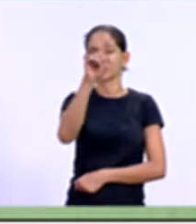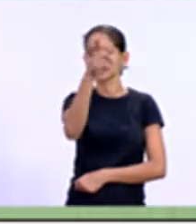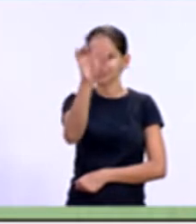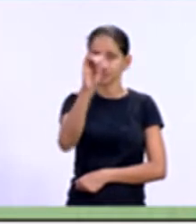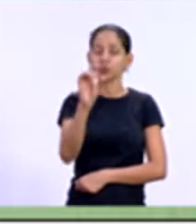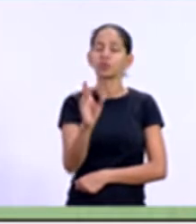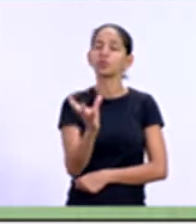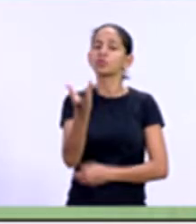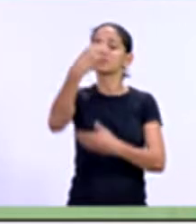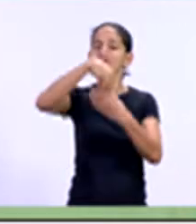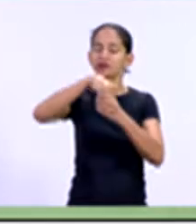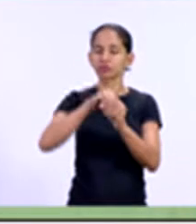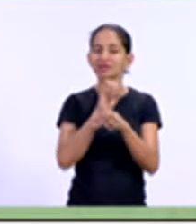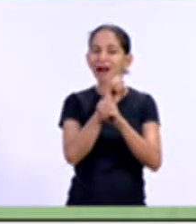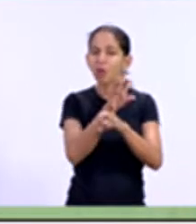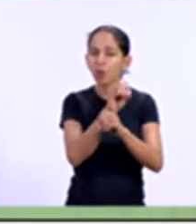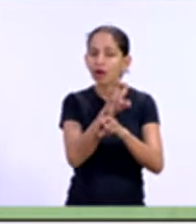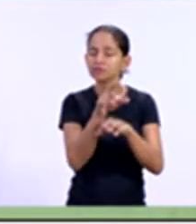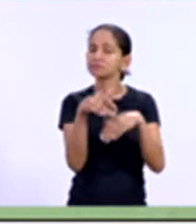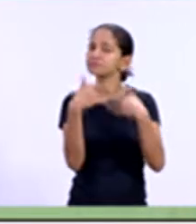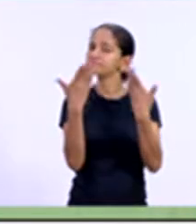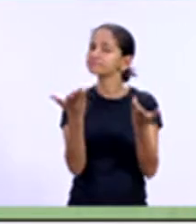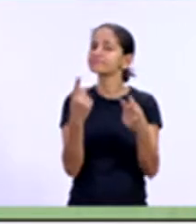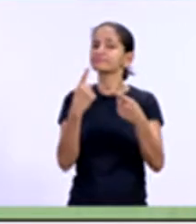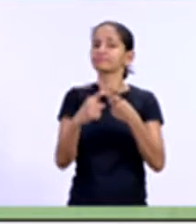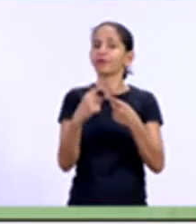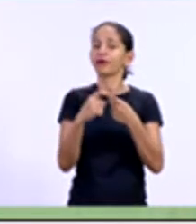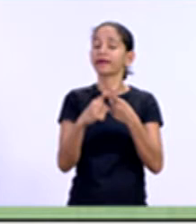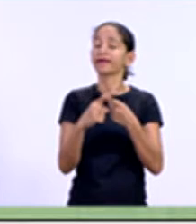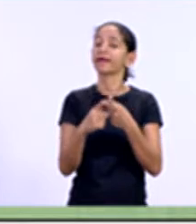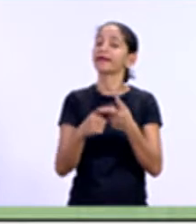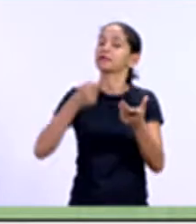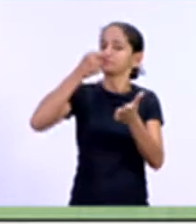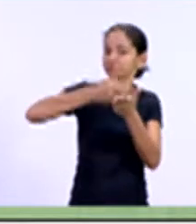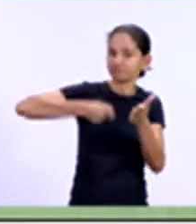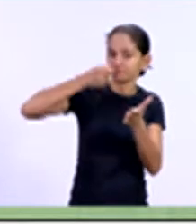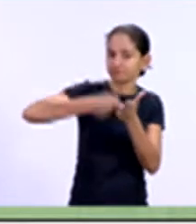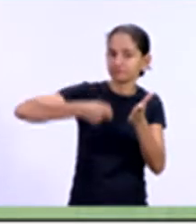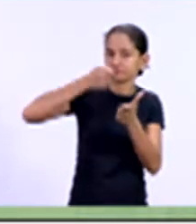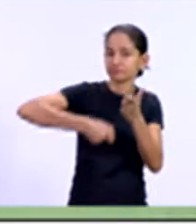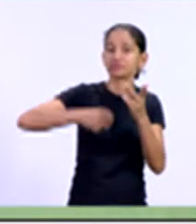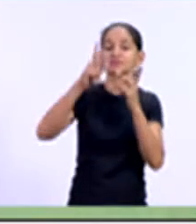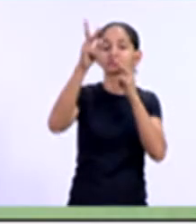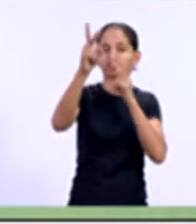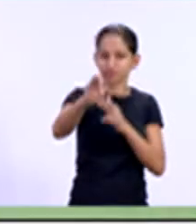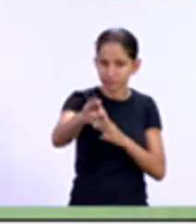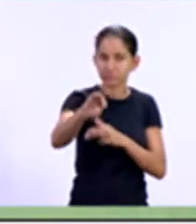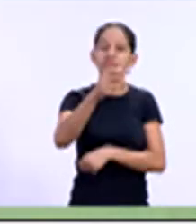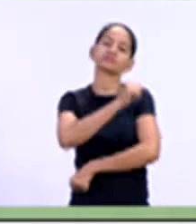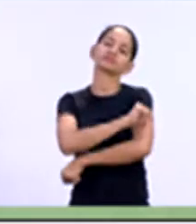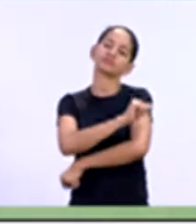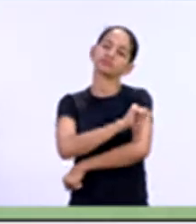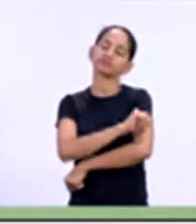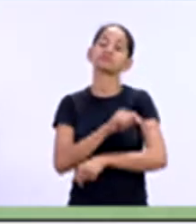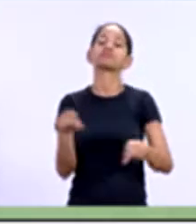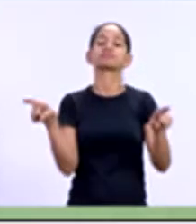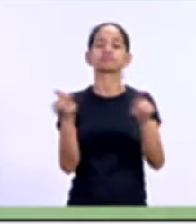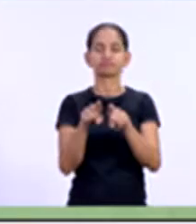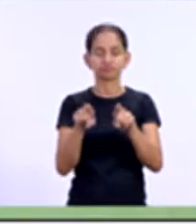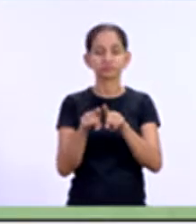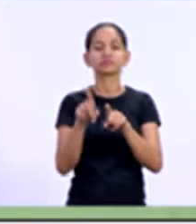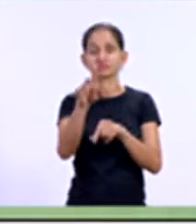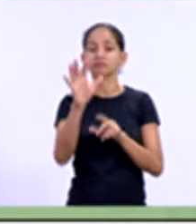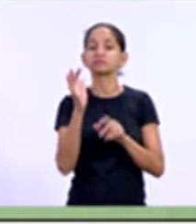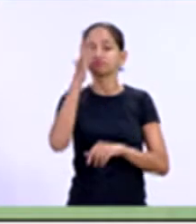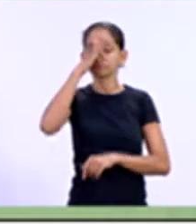que exige do aluno tanto quanto em um curso presencial. Francílio de